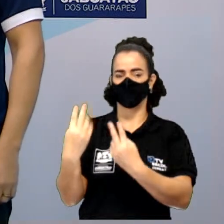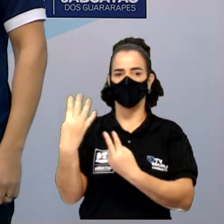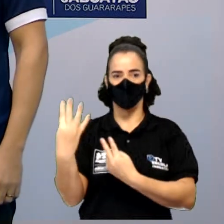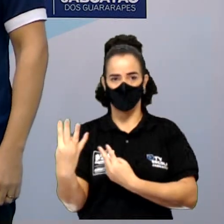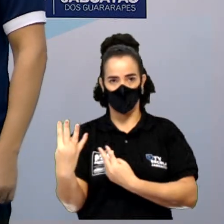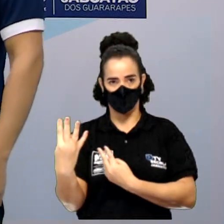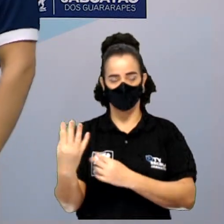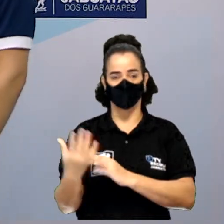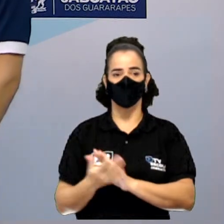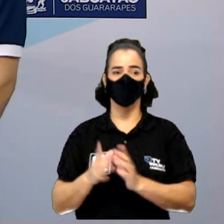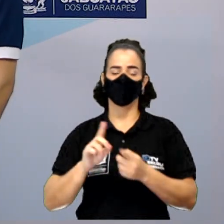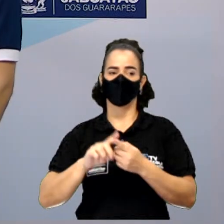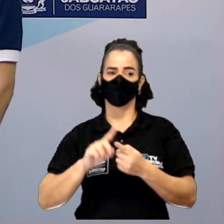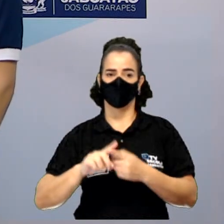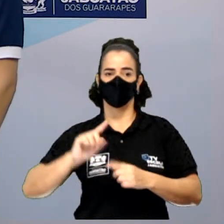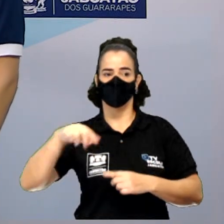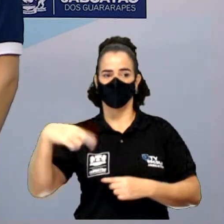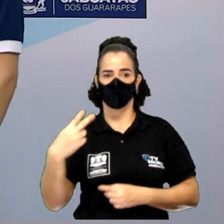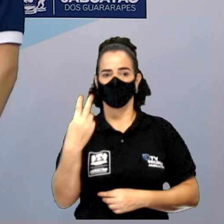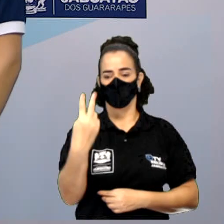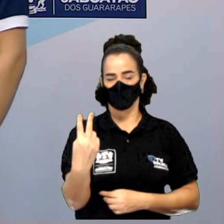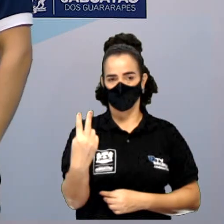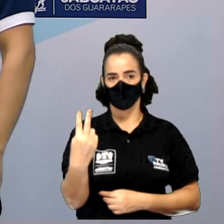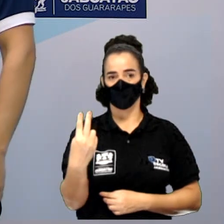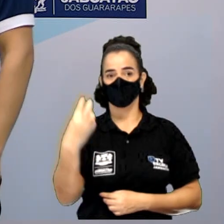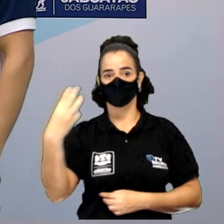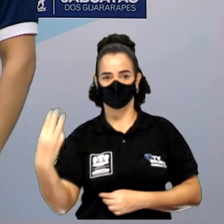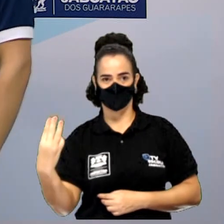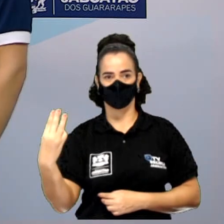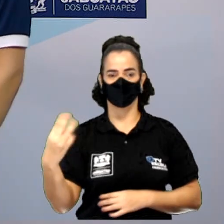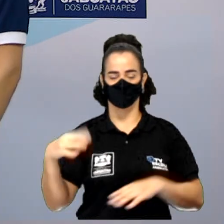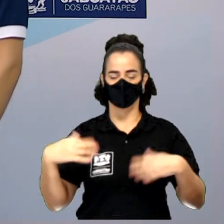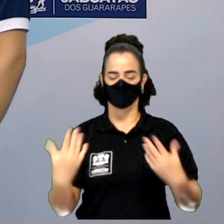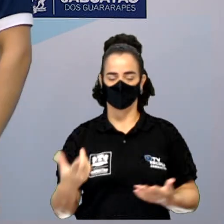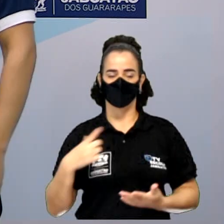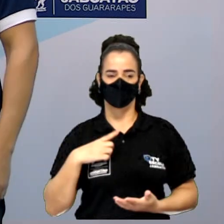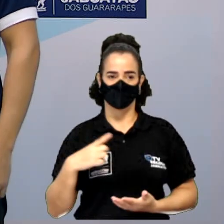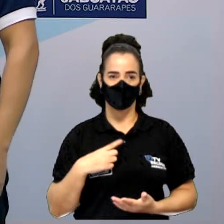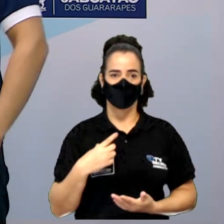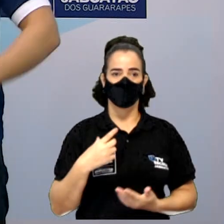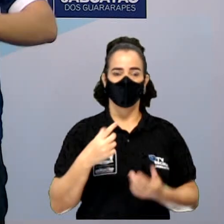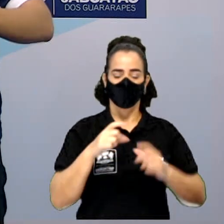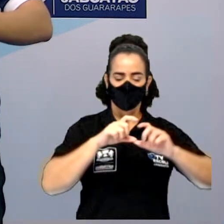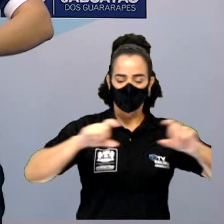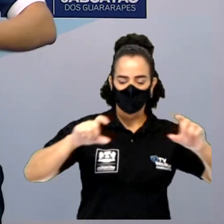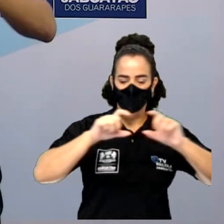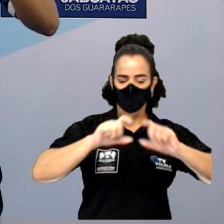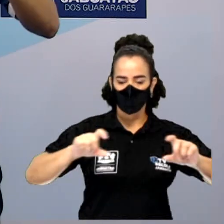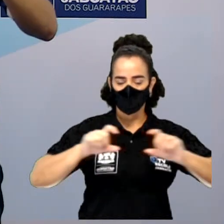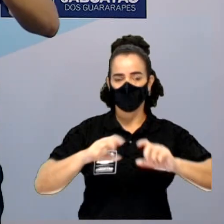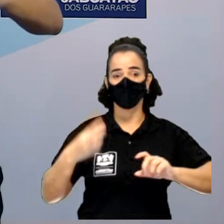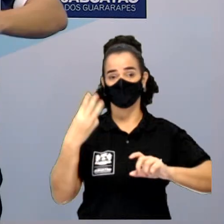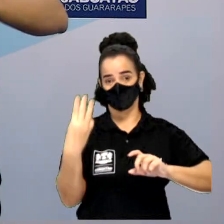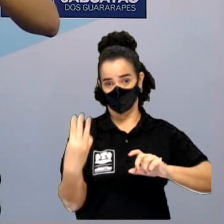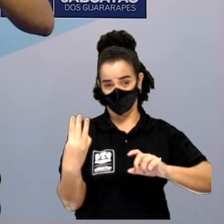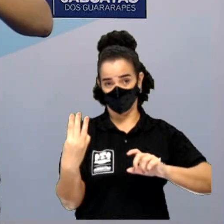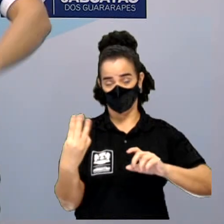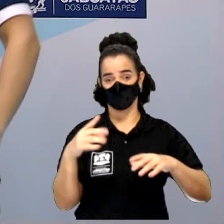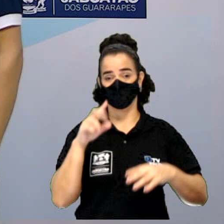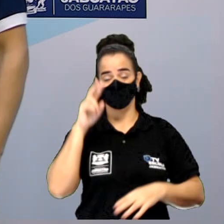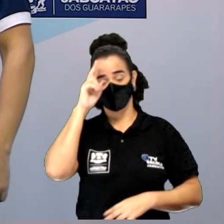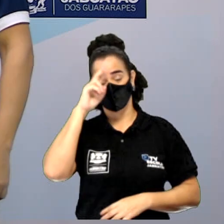e em seguida eu tenho 2 tercetos. Então eu tenho aí estrofes com 3 versos, para que vocês lembrem que uma estrofe é um conjunto